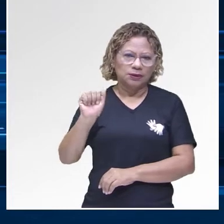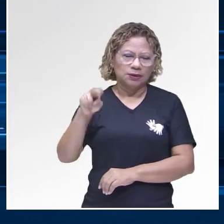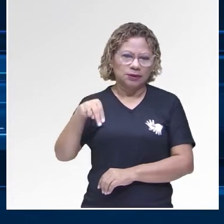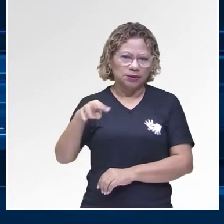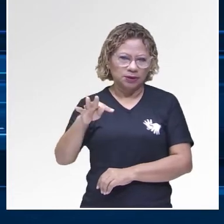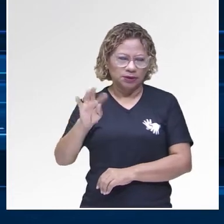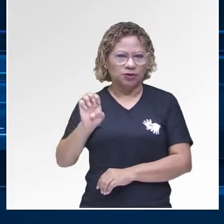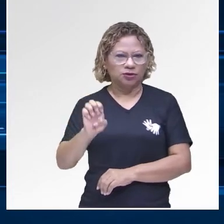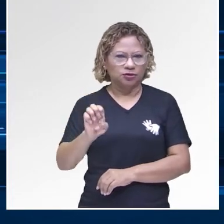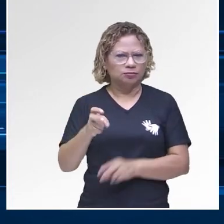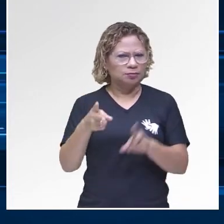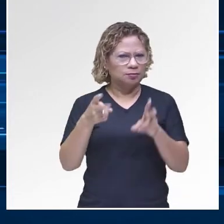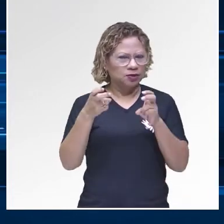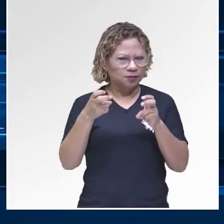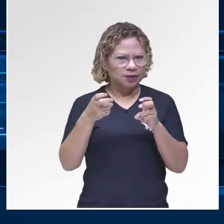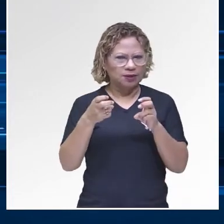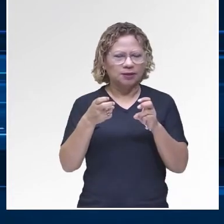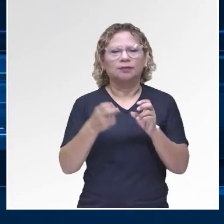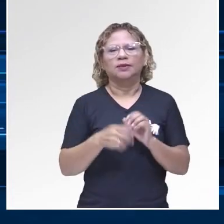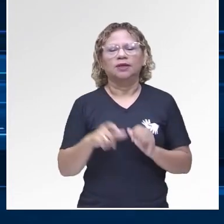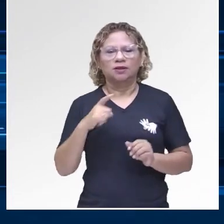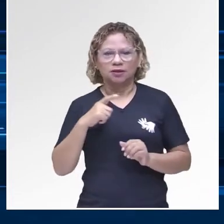Então, nós temos aqui um quadro